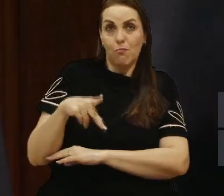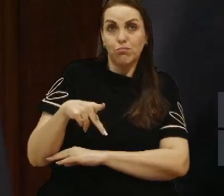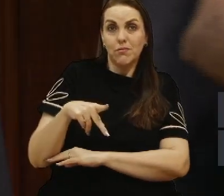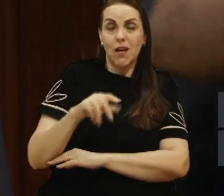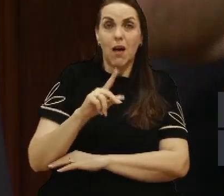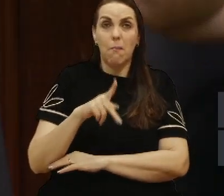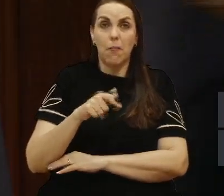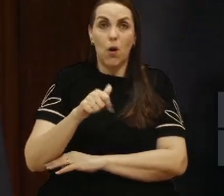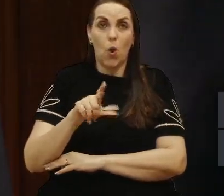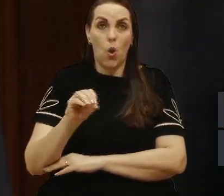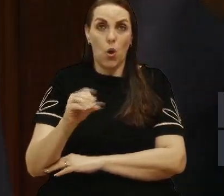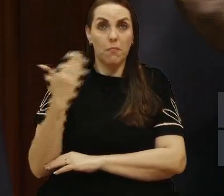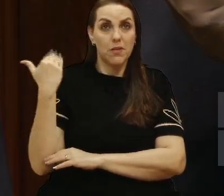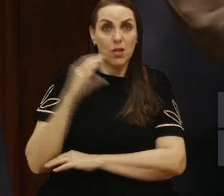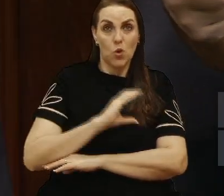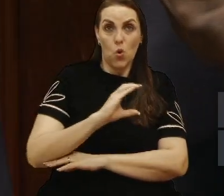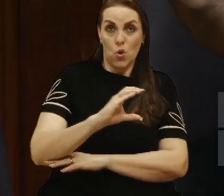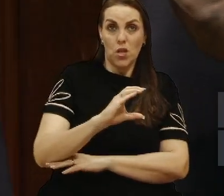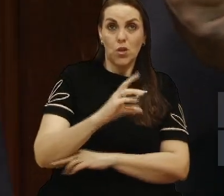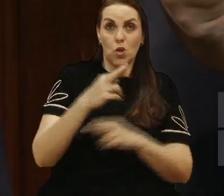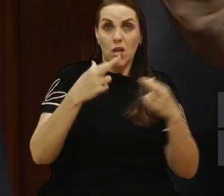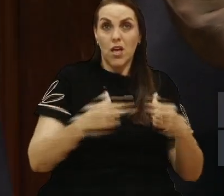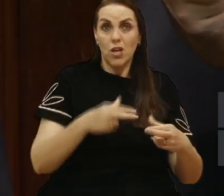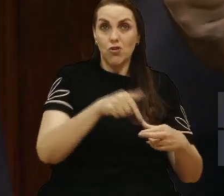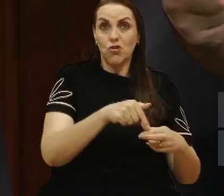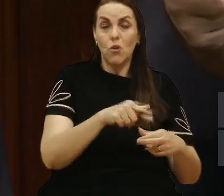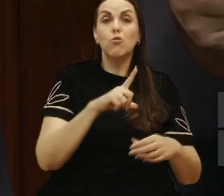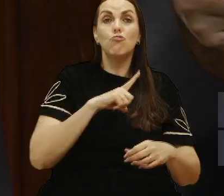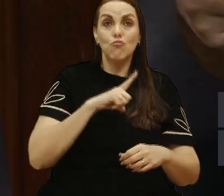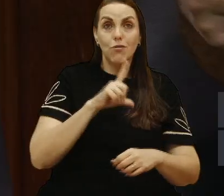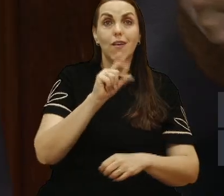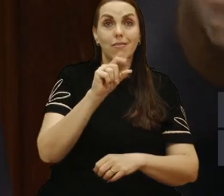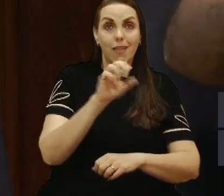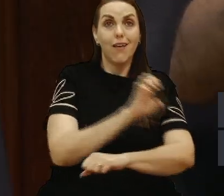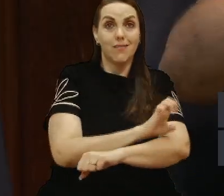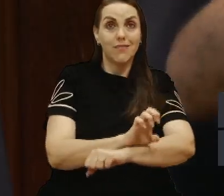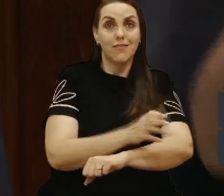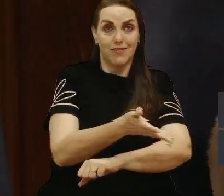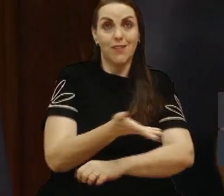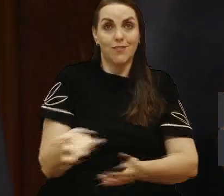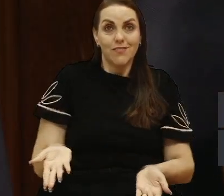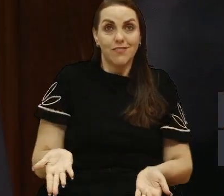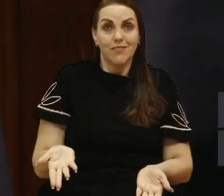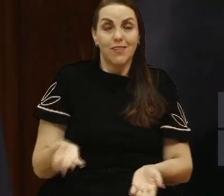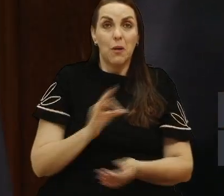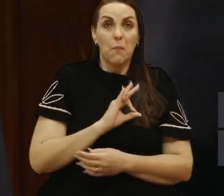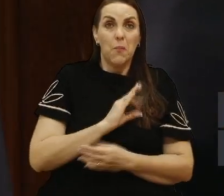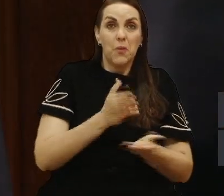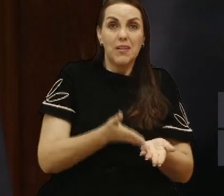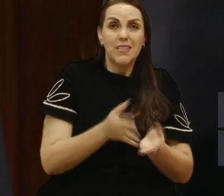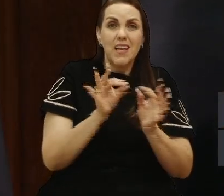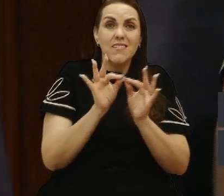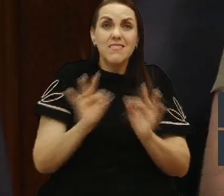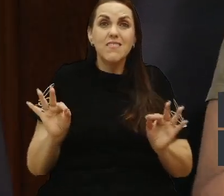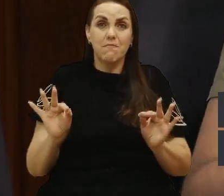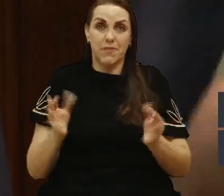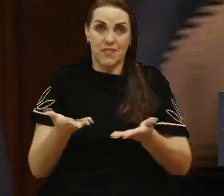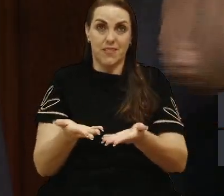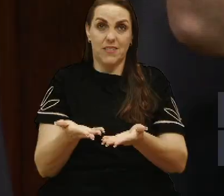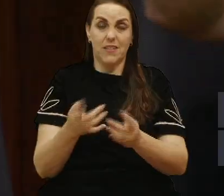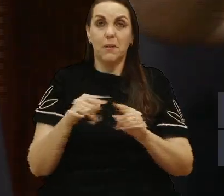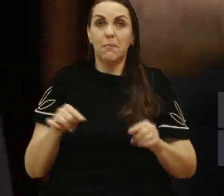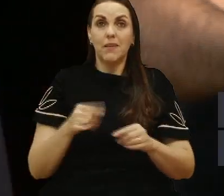coordenador regional, gozava desses 10 estagiários, quando ele geria a Polícia Civil. Então, são medidas simples e